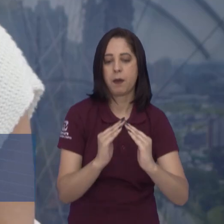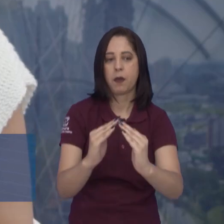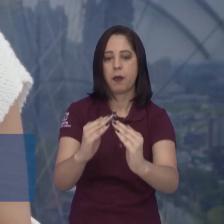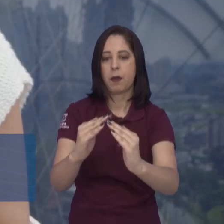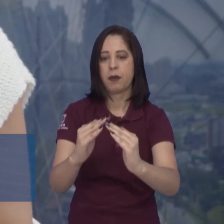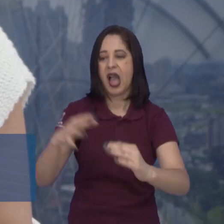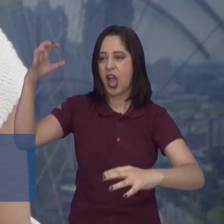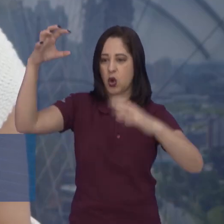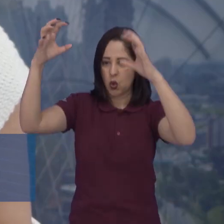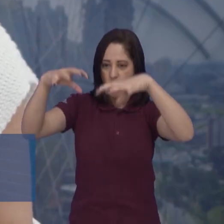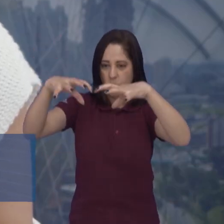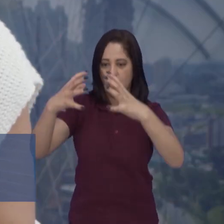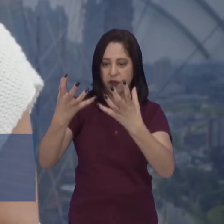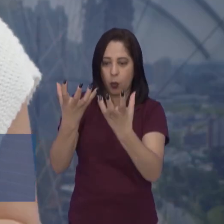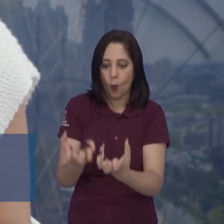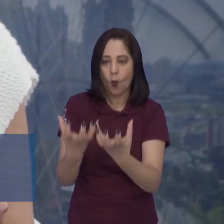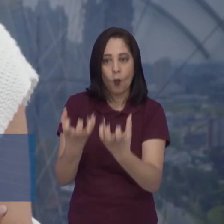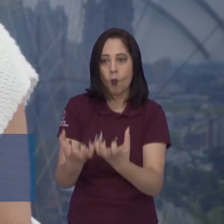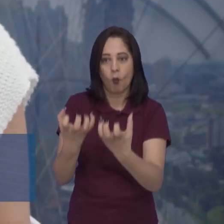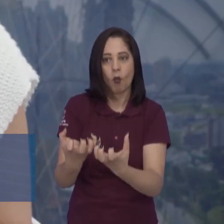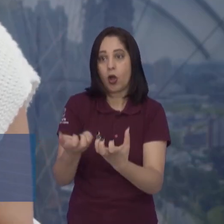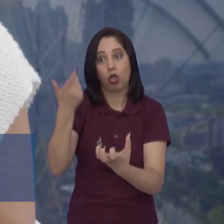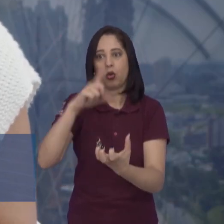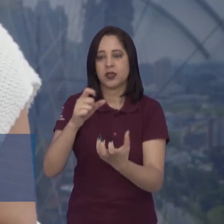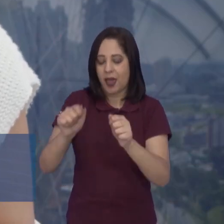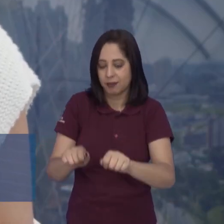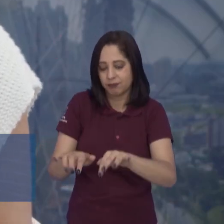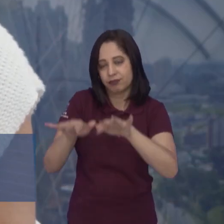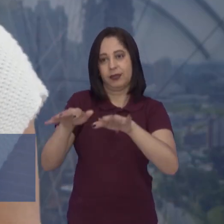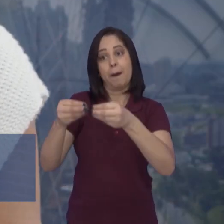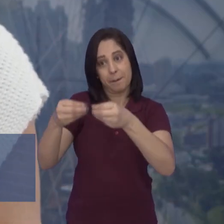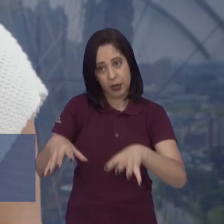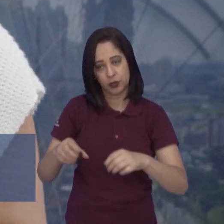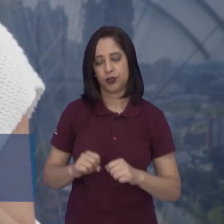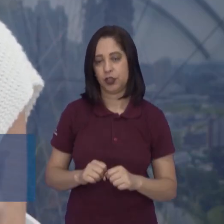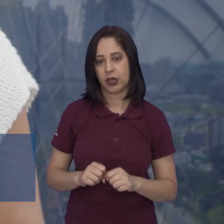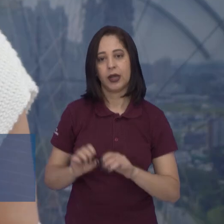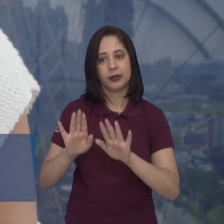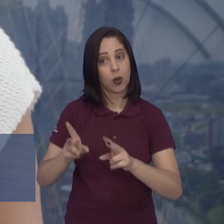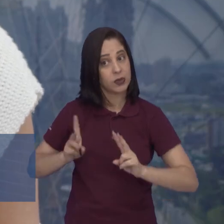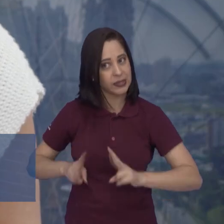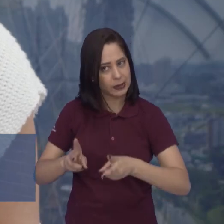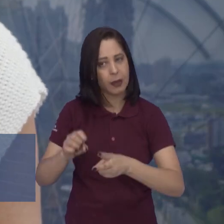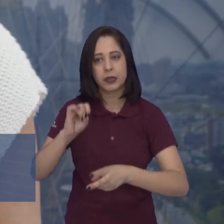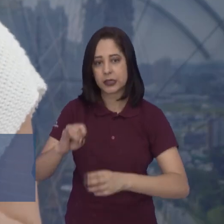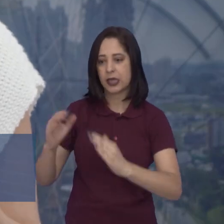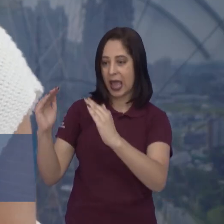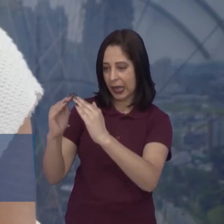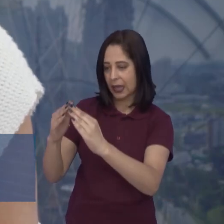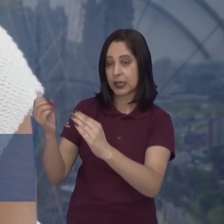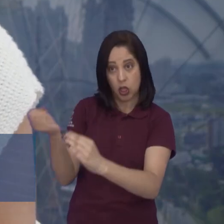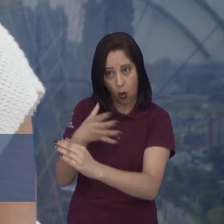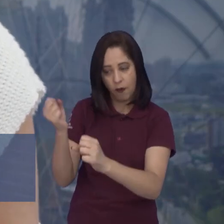alta do que de classe média baixa, também prejudica. Então, a compensação, ela nunca vai ser 100%, é bom